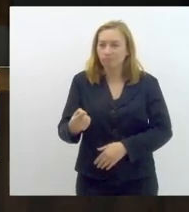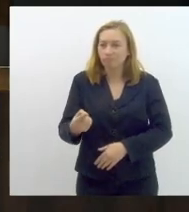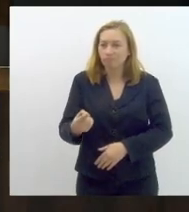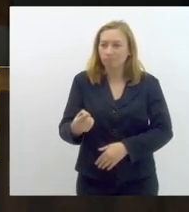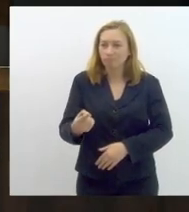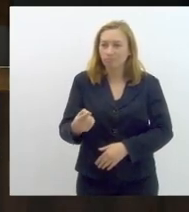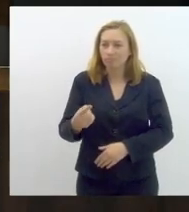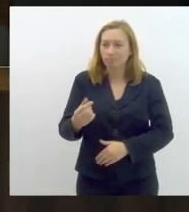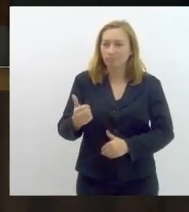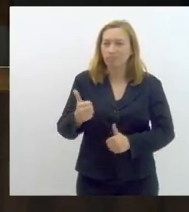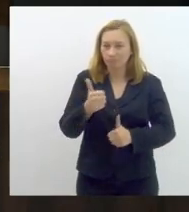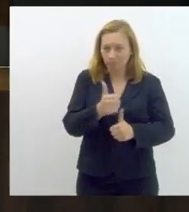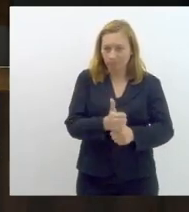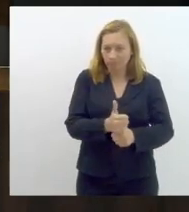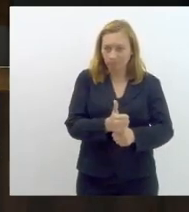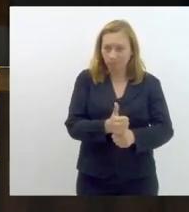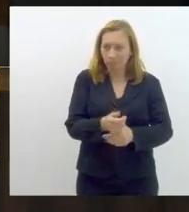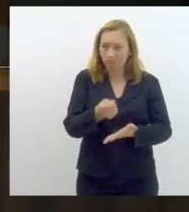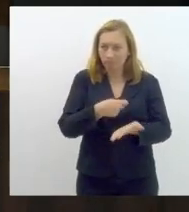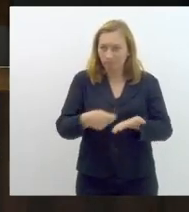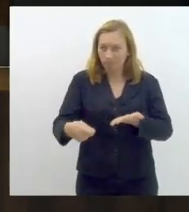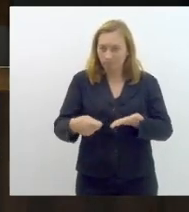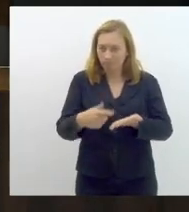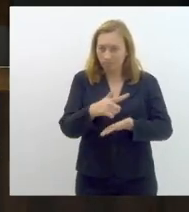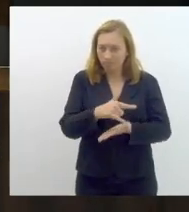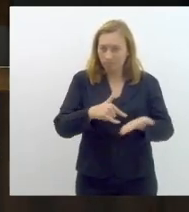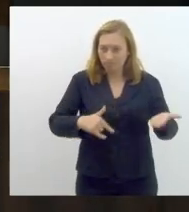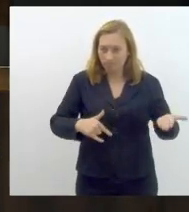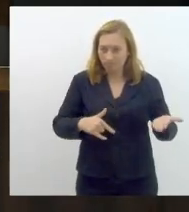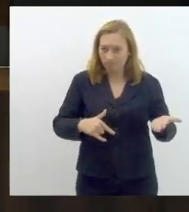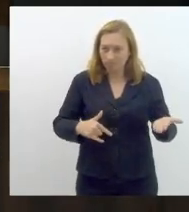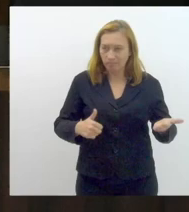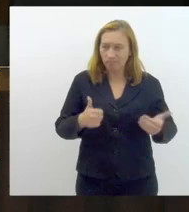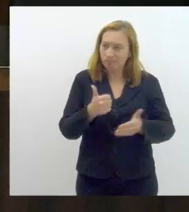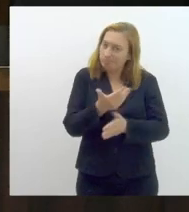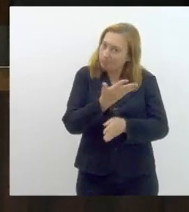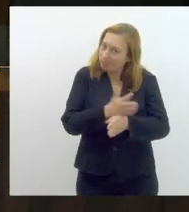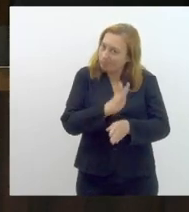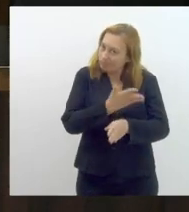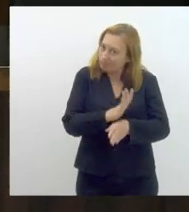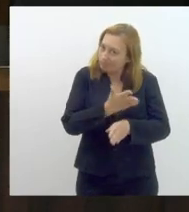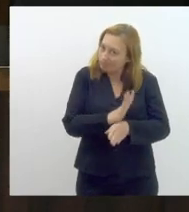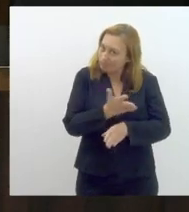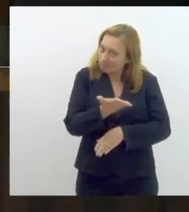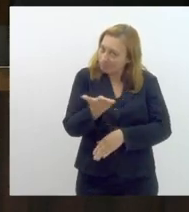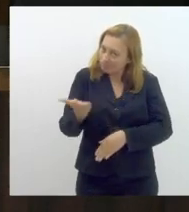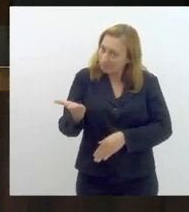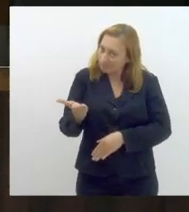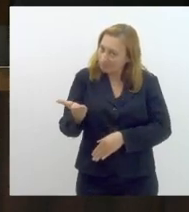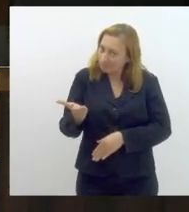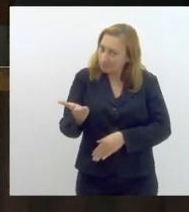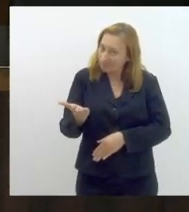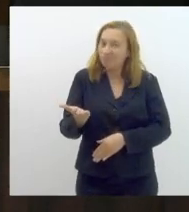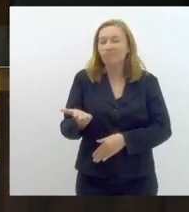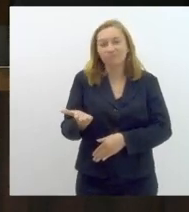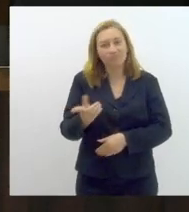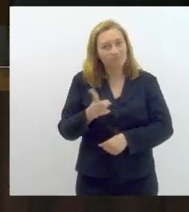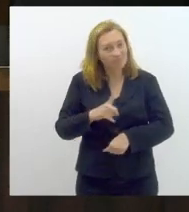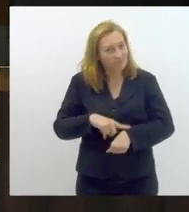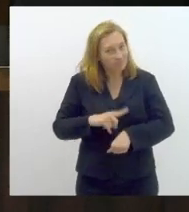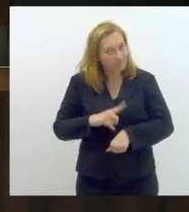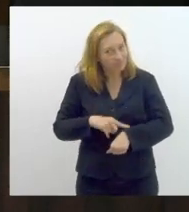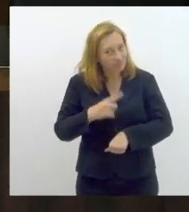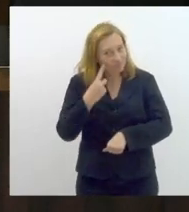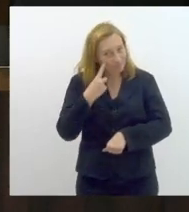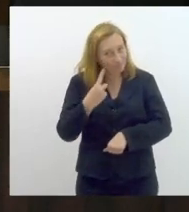a posse. Irão assinar o livro de posse. Espero que tenham treinado a assinatura, que tenham treinado esse momento.